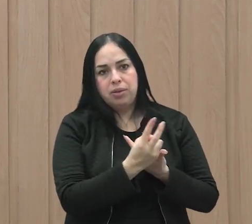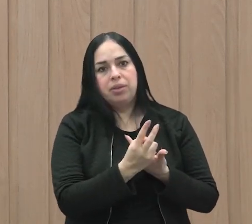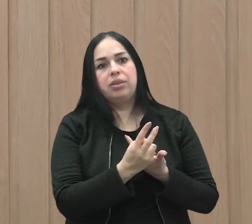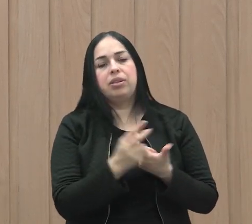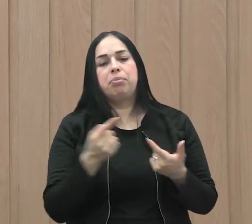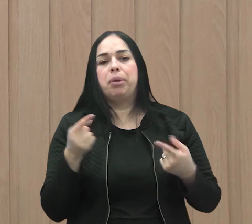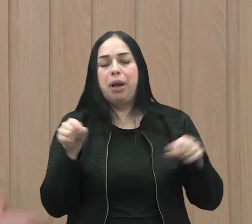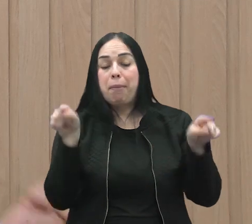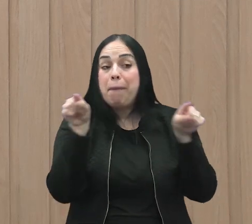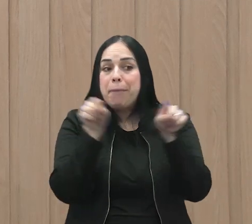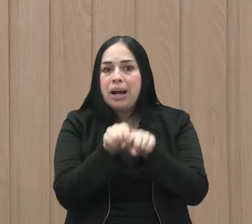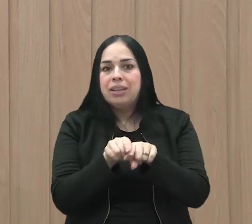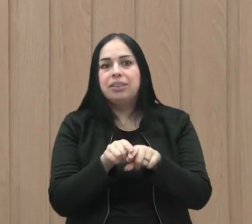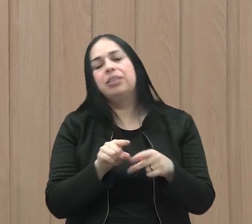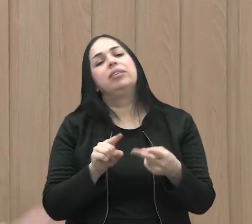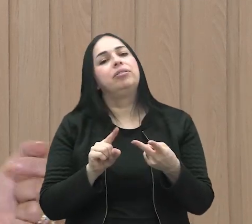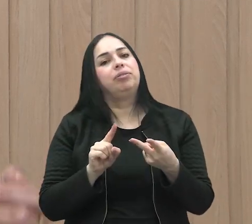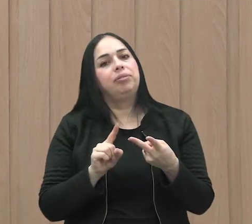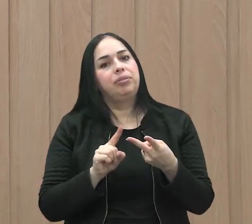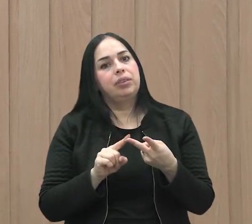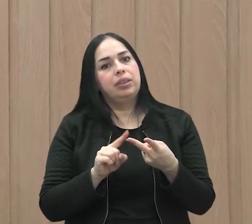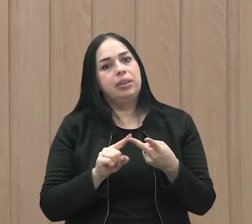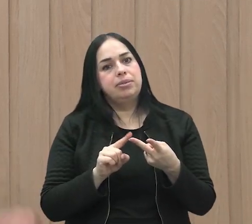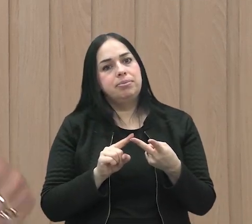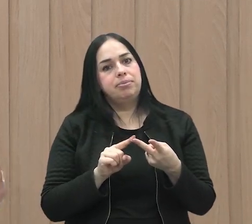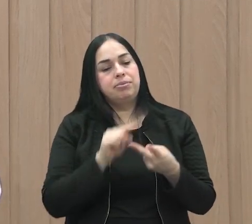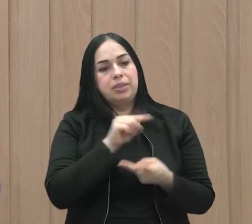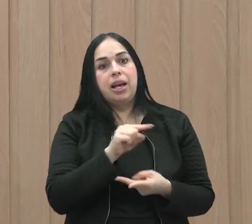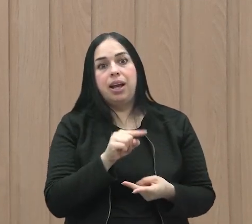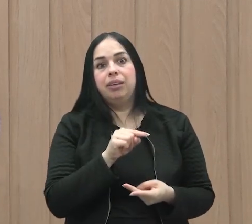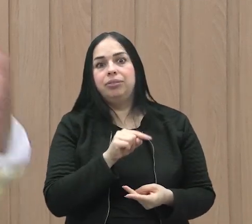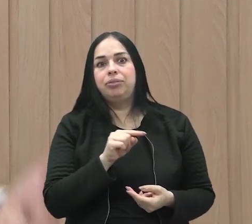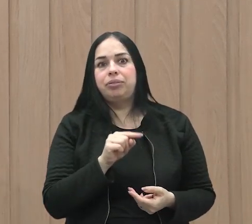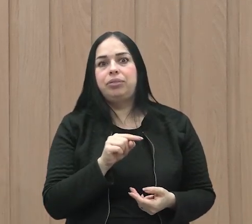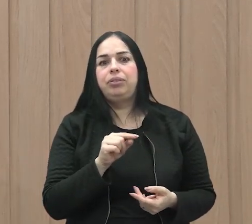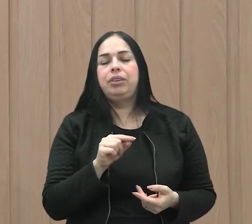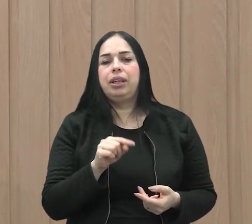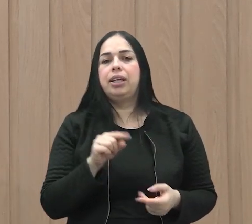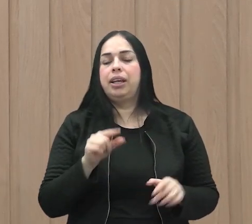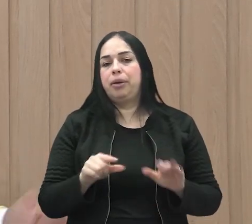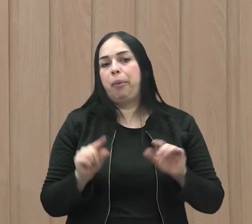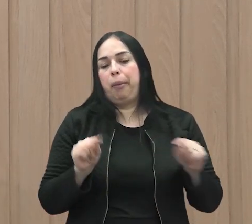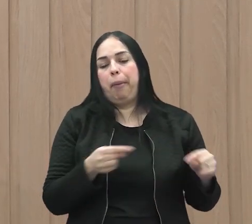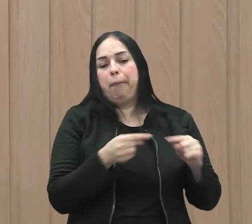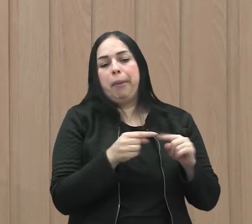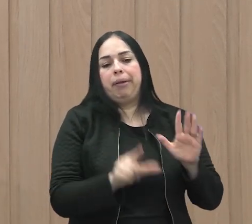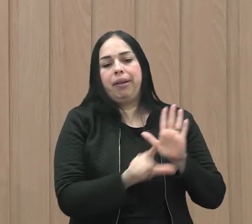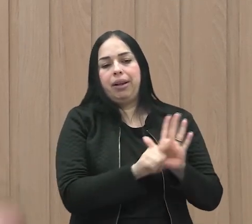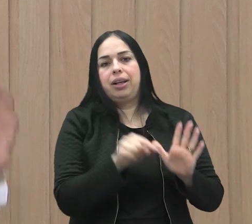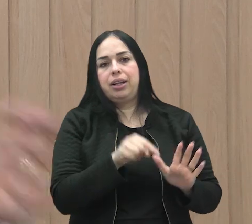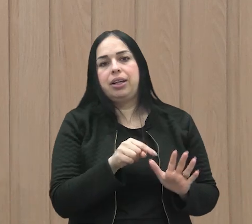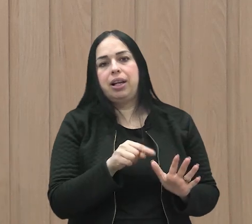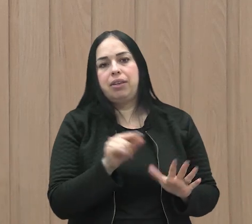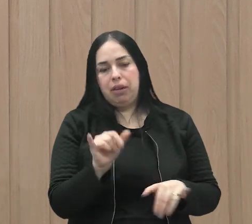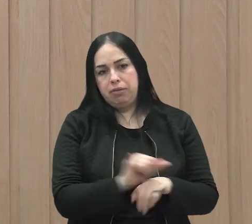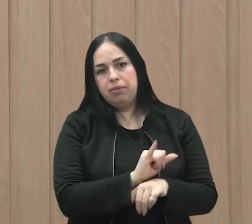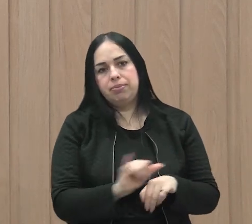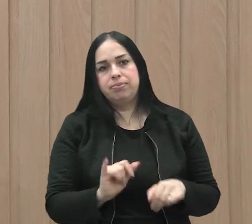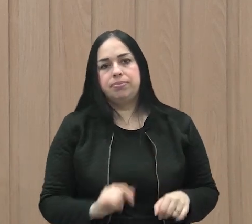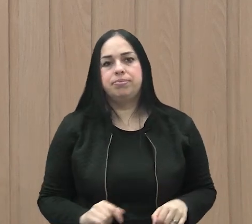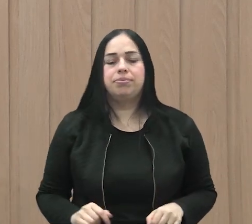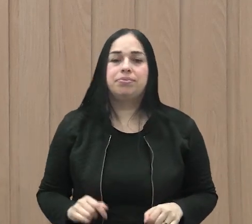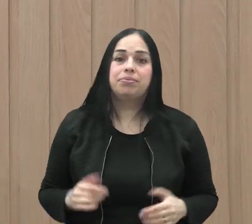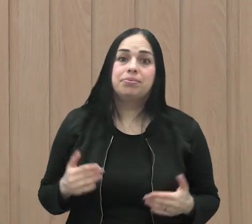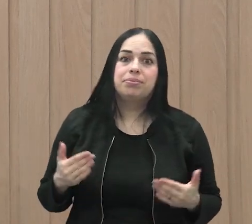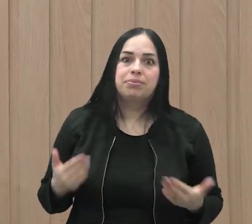Conselho Tutelar, que é o nosso parceiro, que é a parte legal, né, prevista em lei, que vai tomar